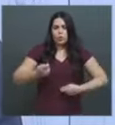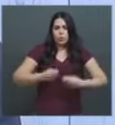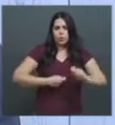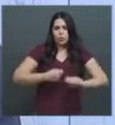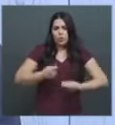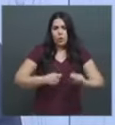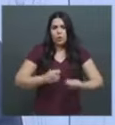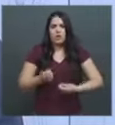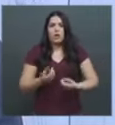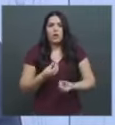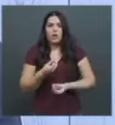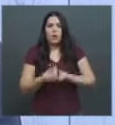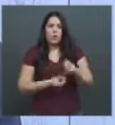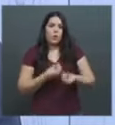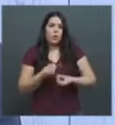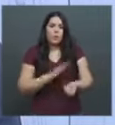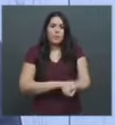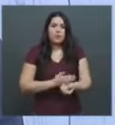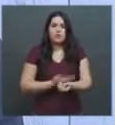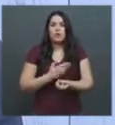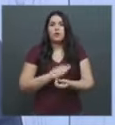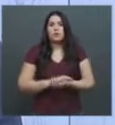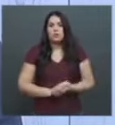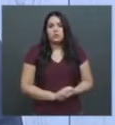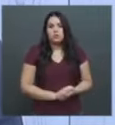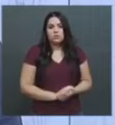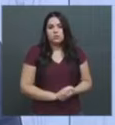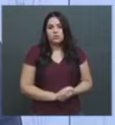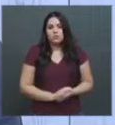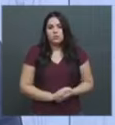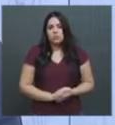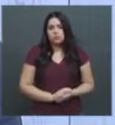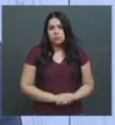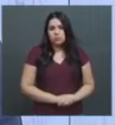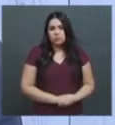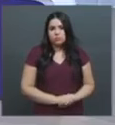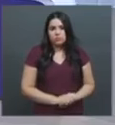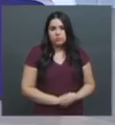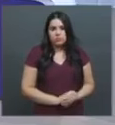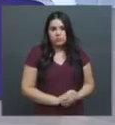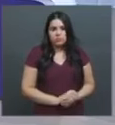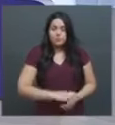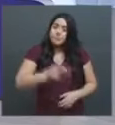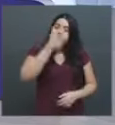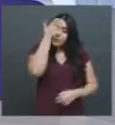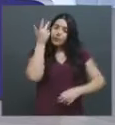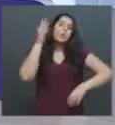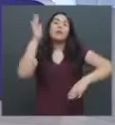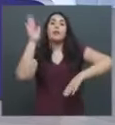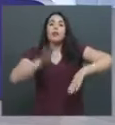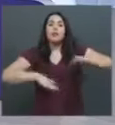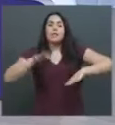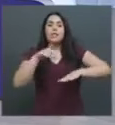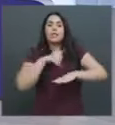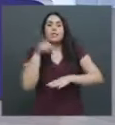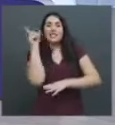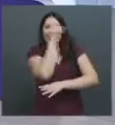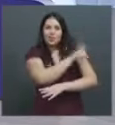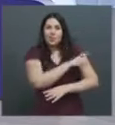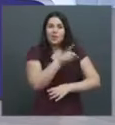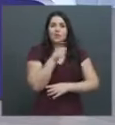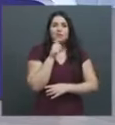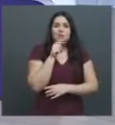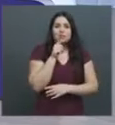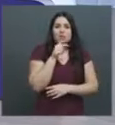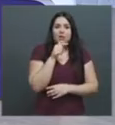para eliminar as escórias, para fazer a função dele naturalmente. E para as pessoas que às vezes têm aquela dificuldade de beber água,